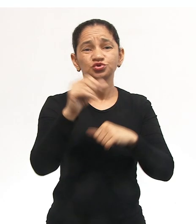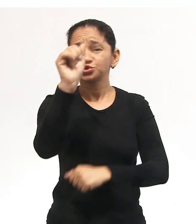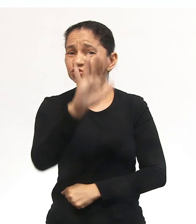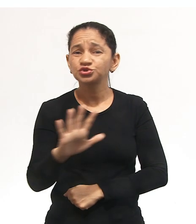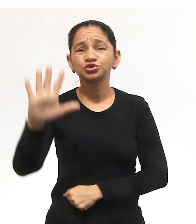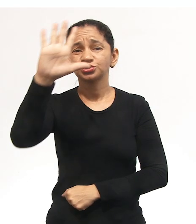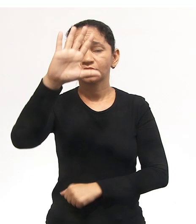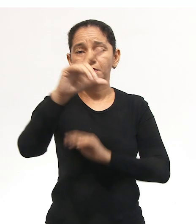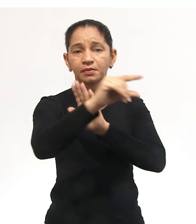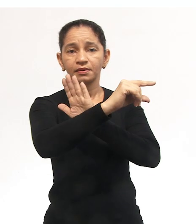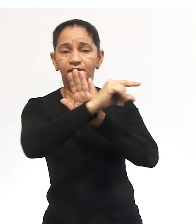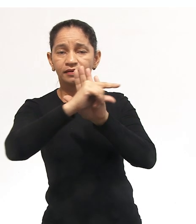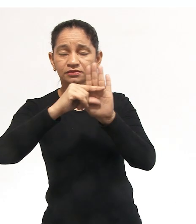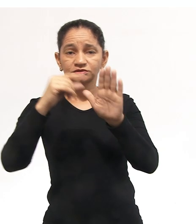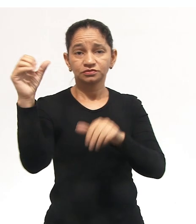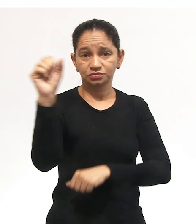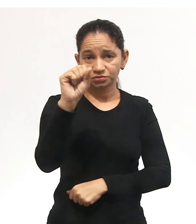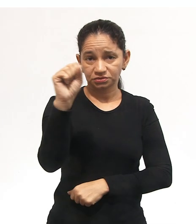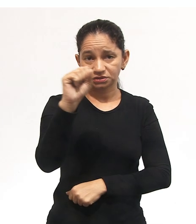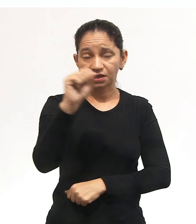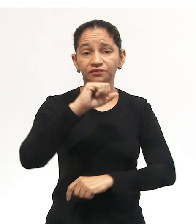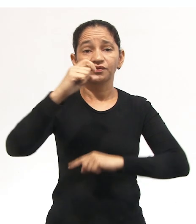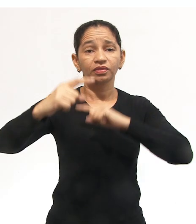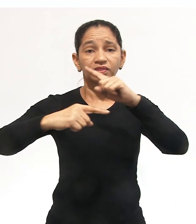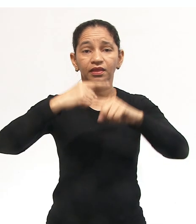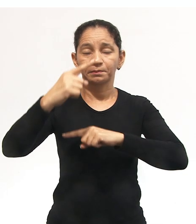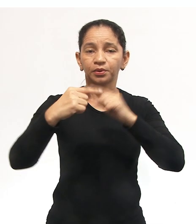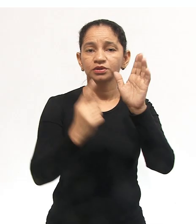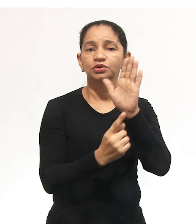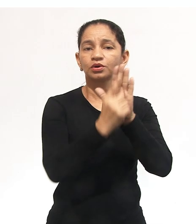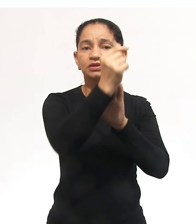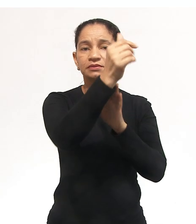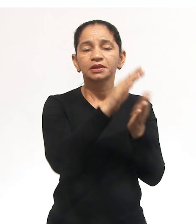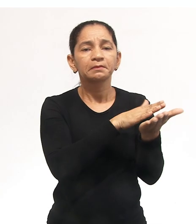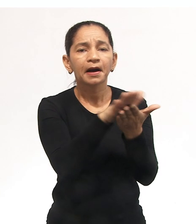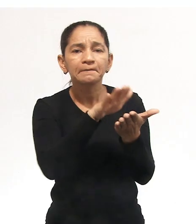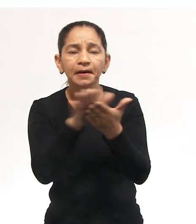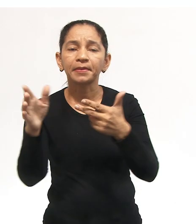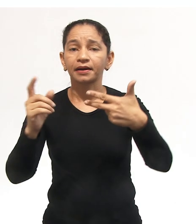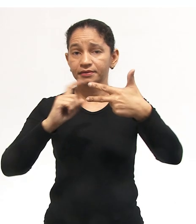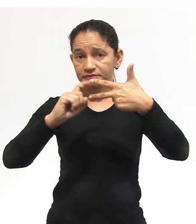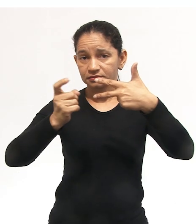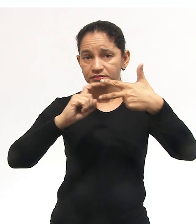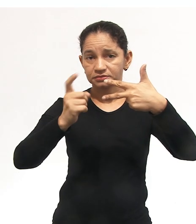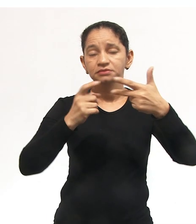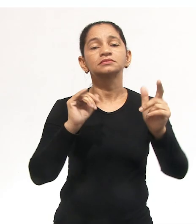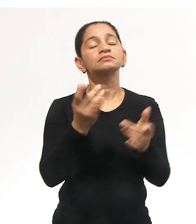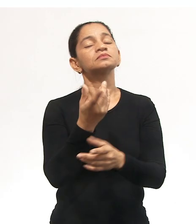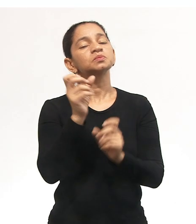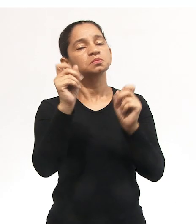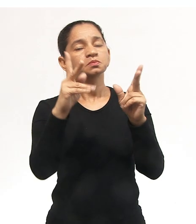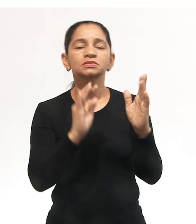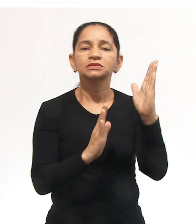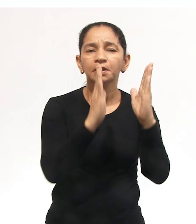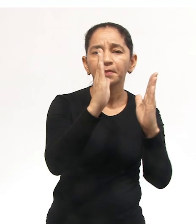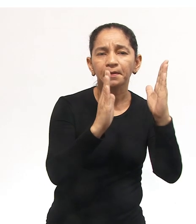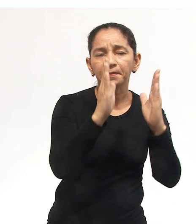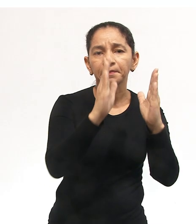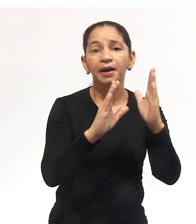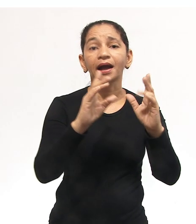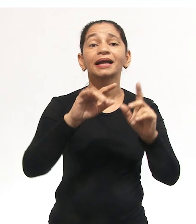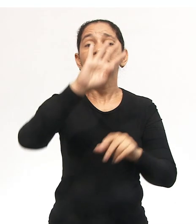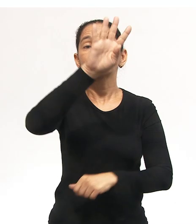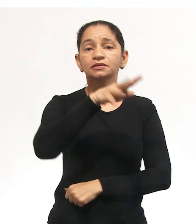né, depois de 30 dias da publicação dos orçamentos, o Executivo tem o dever de estabelecer a programação financeira